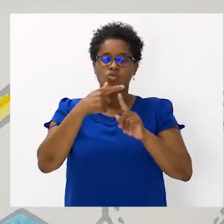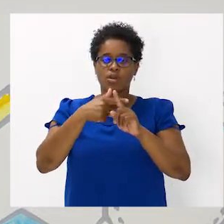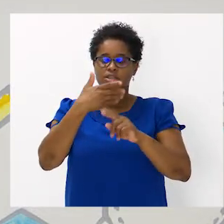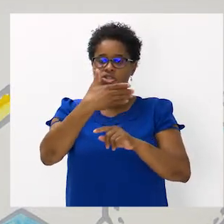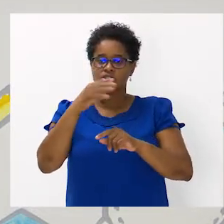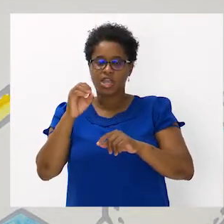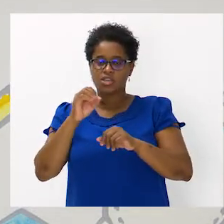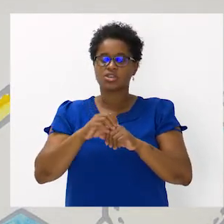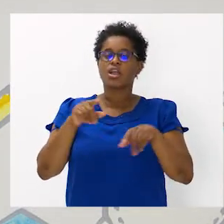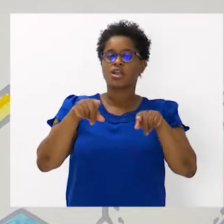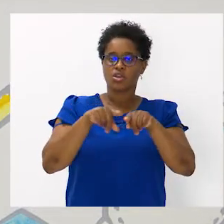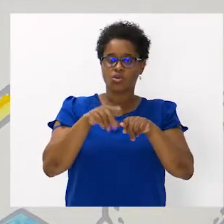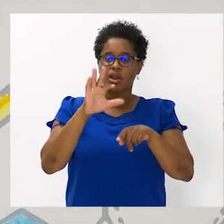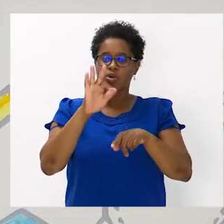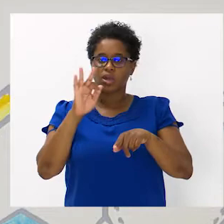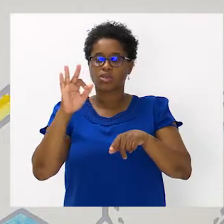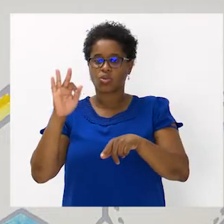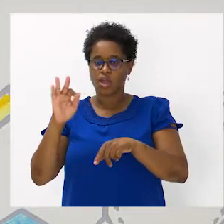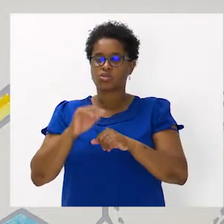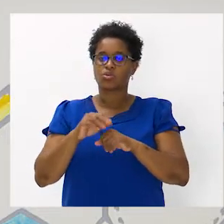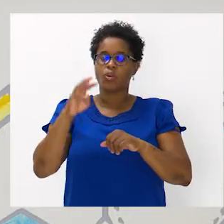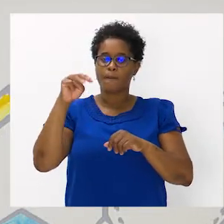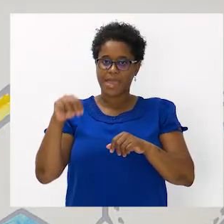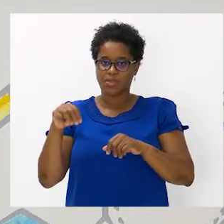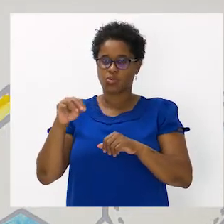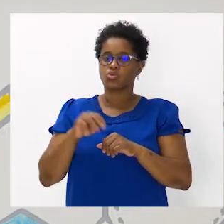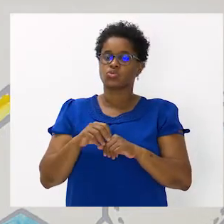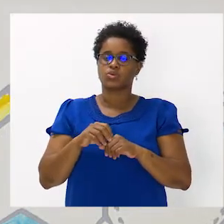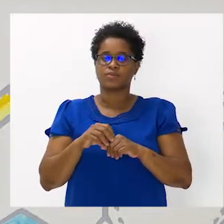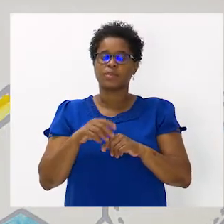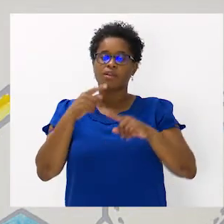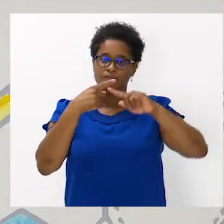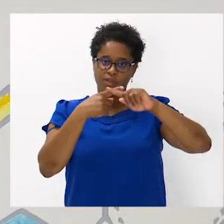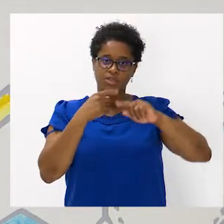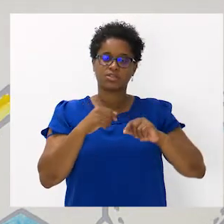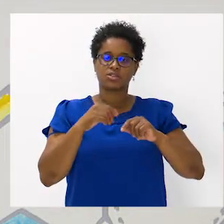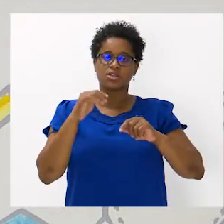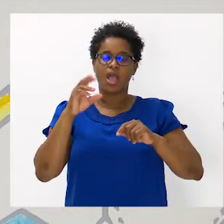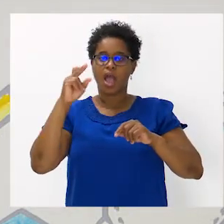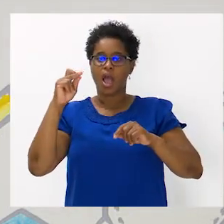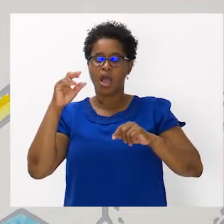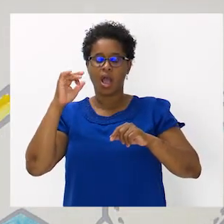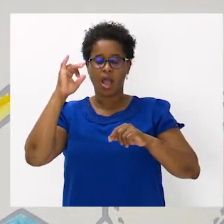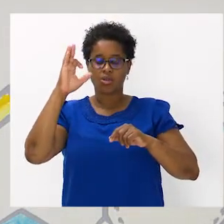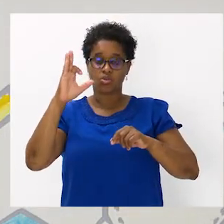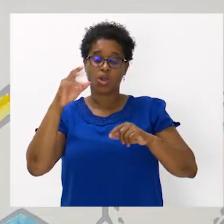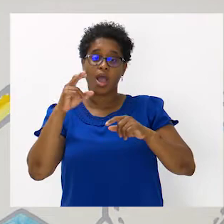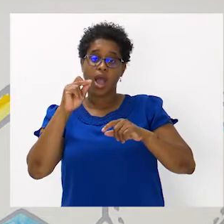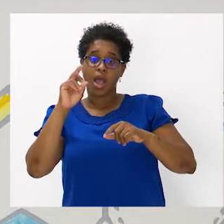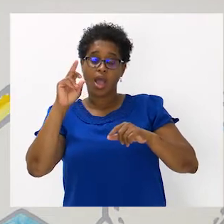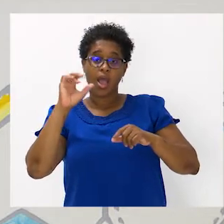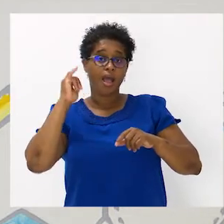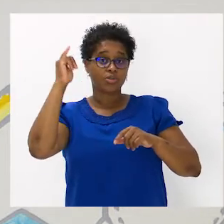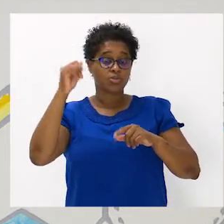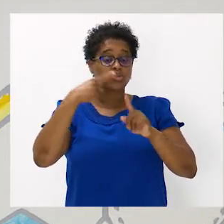34 mais 10 é igual a 44 metros vezes altura. Somando